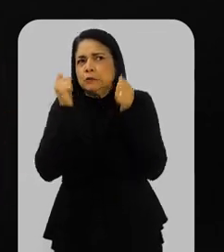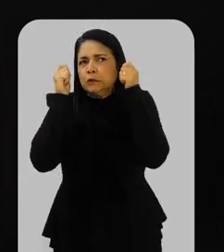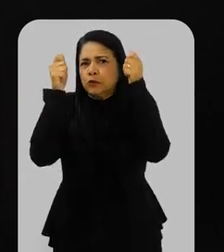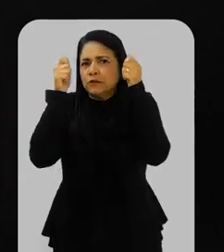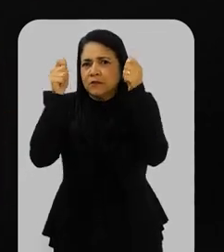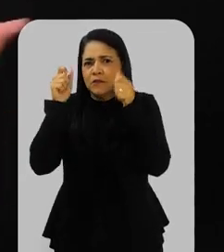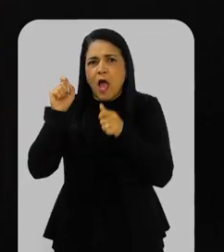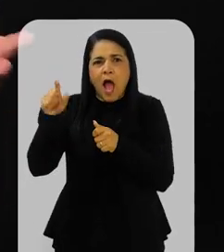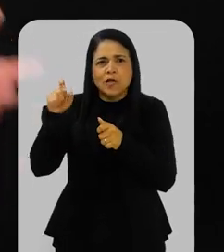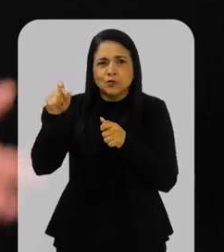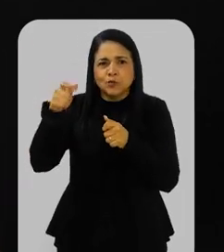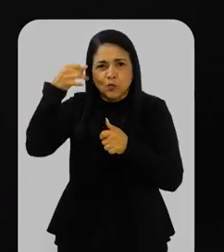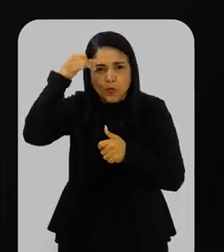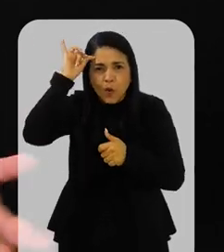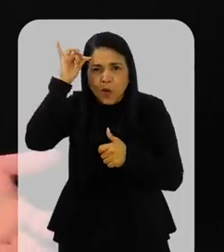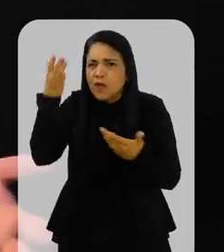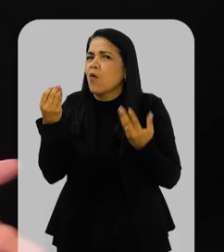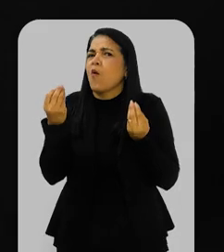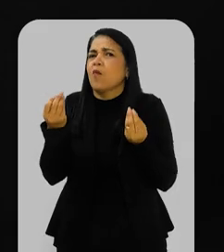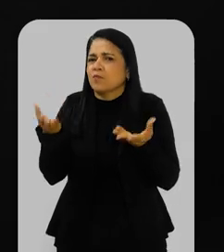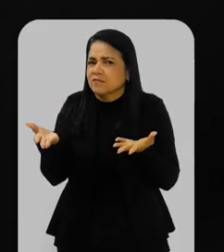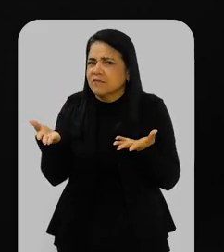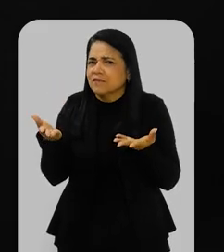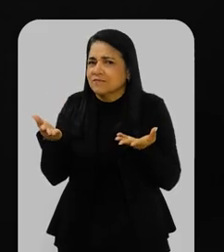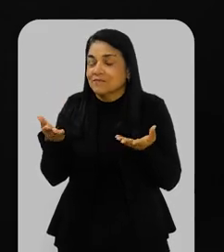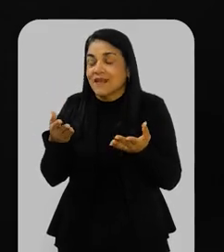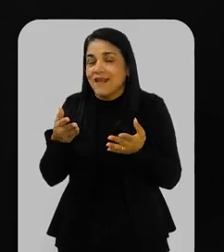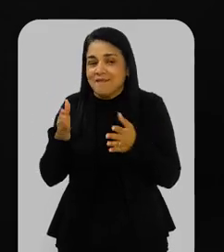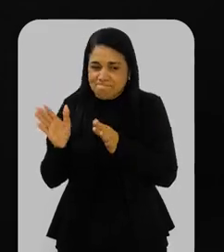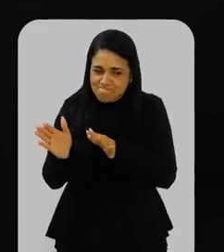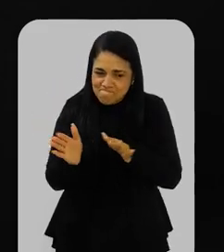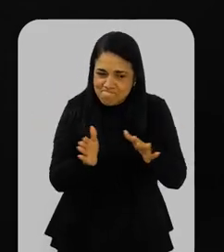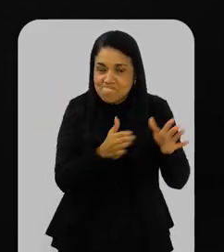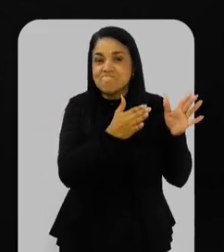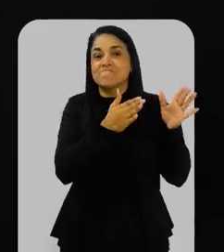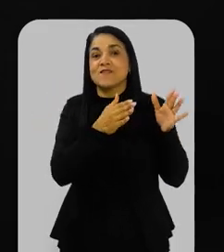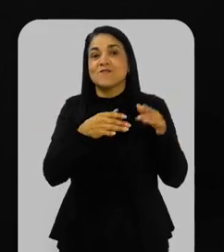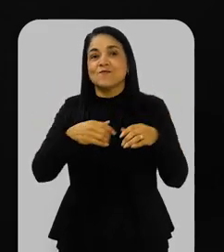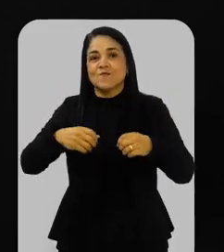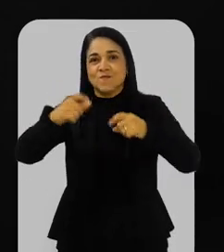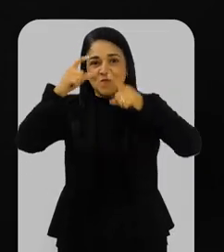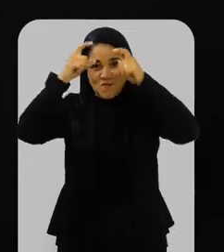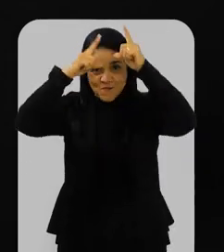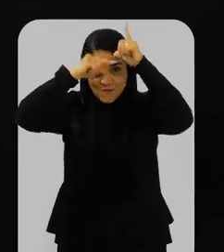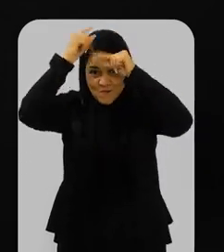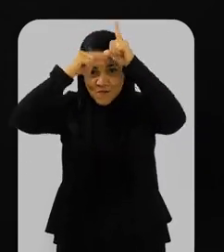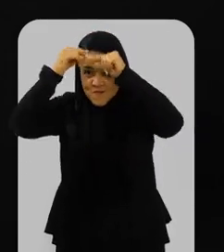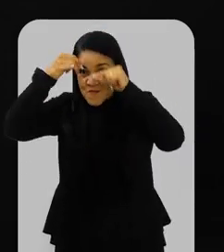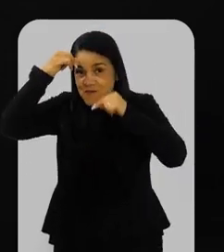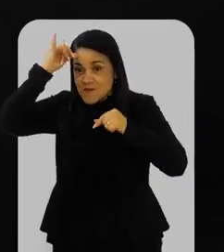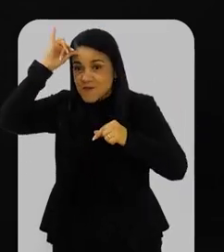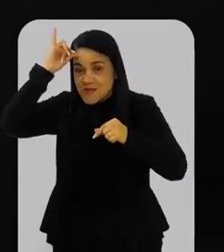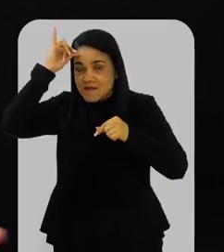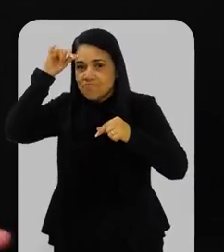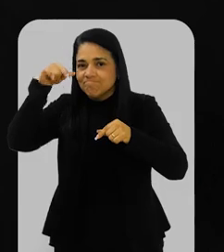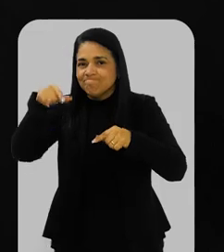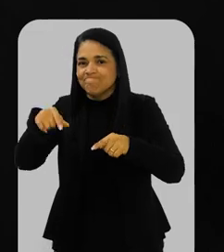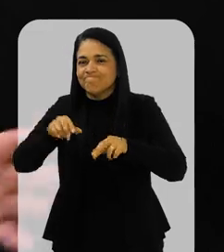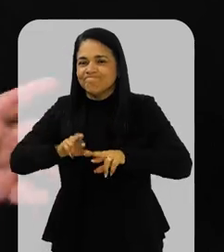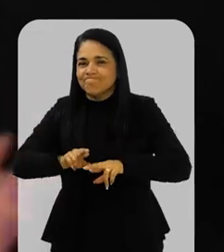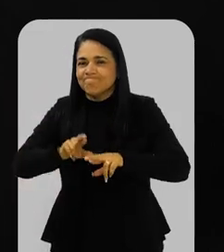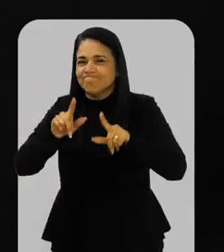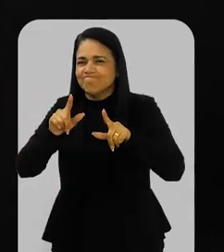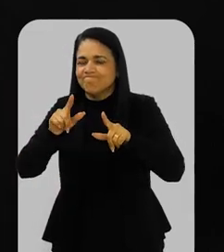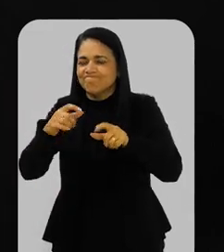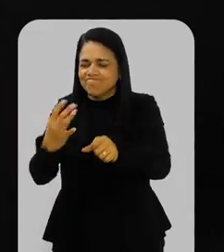estou azul, azul, azul, e aqui vai mudar. Aí passou o Garantido. Quando o Caprichoso entrou, o diferencial foi o